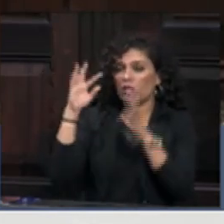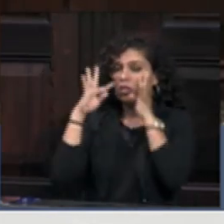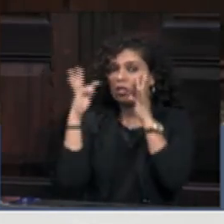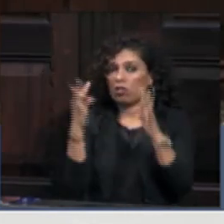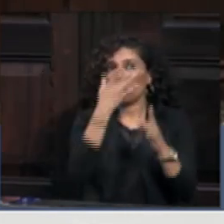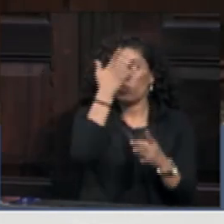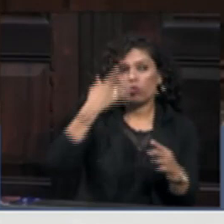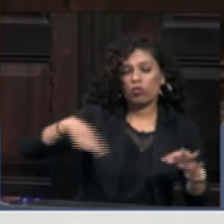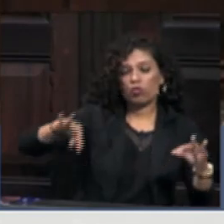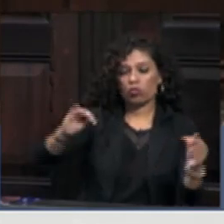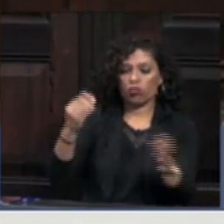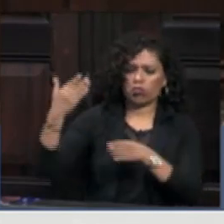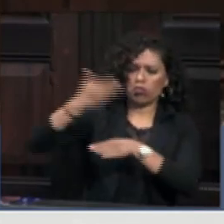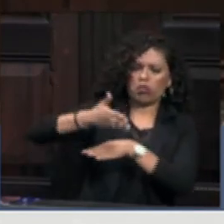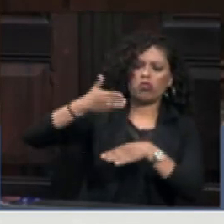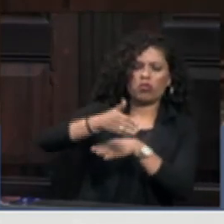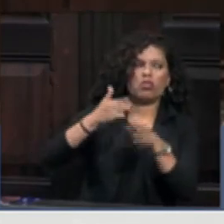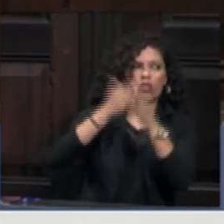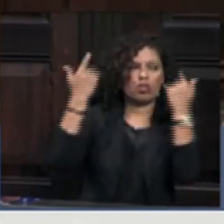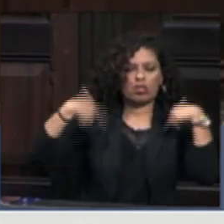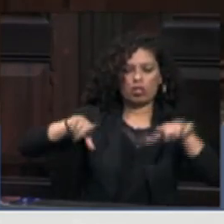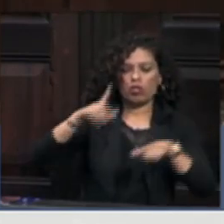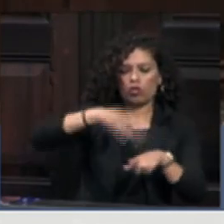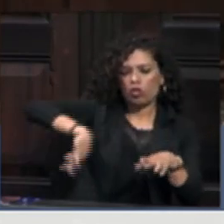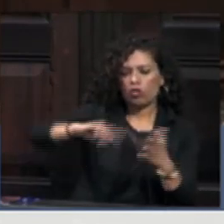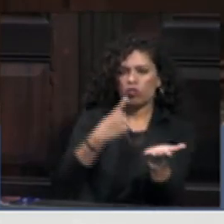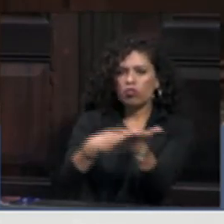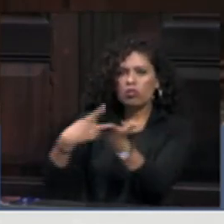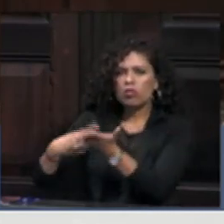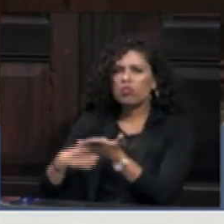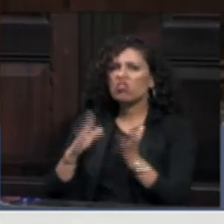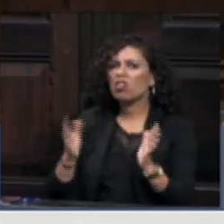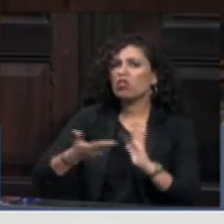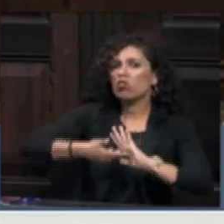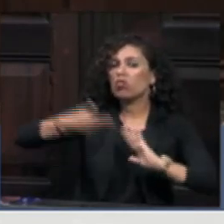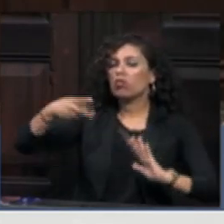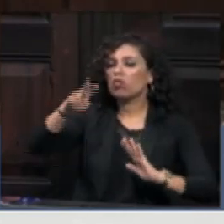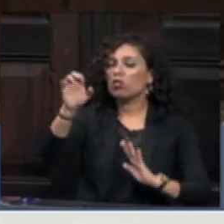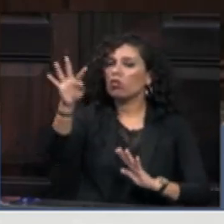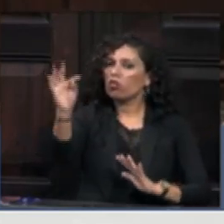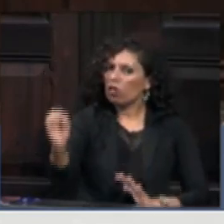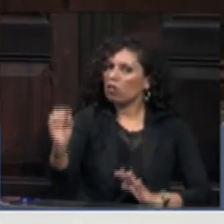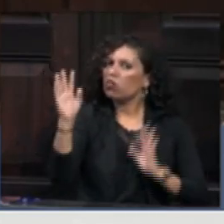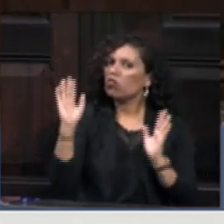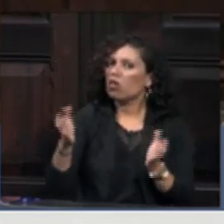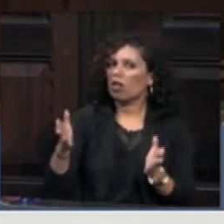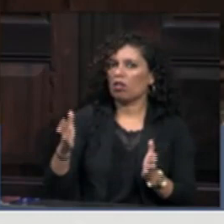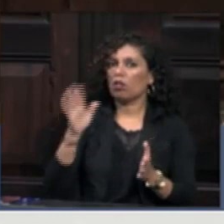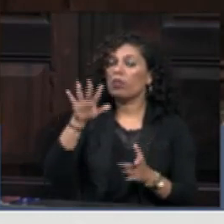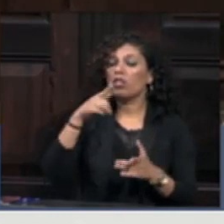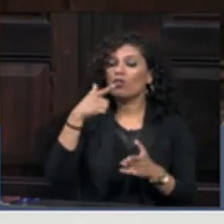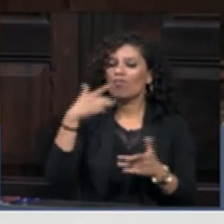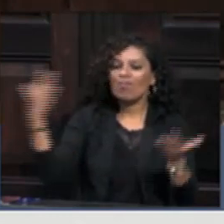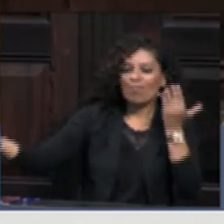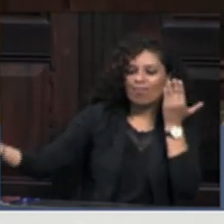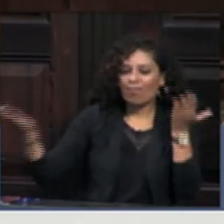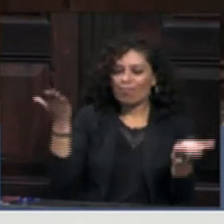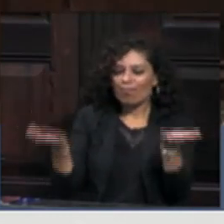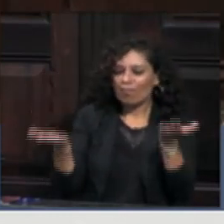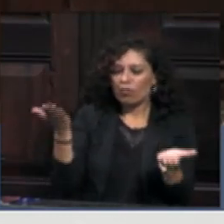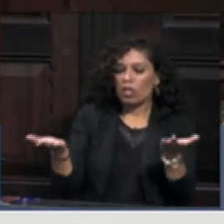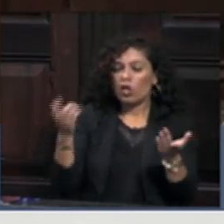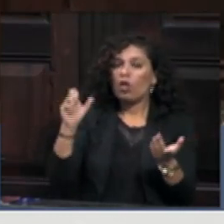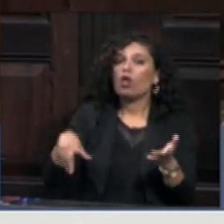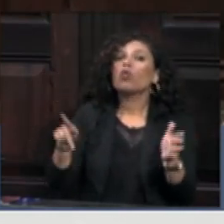os vetos já estão acordados para serem derrubados. O impasse está na questão da